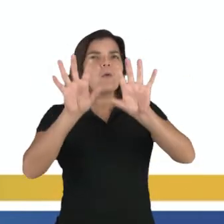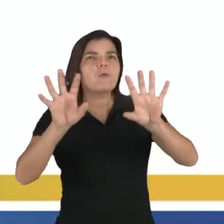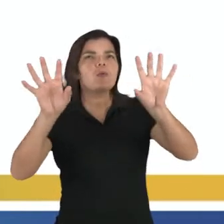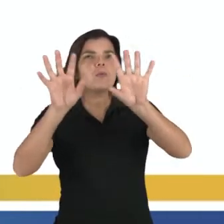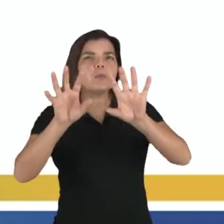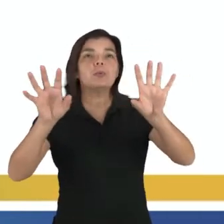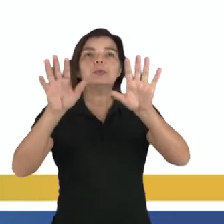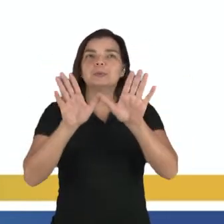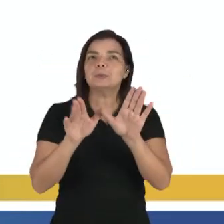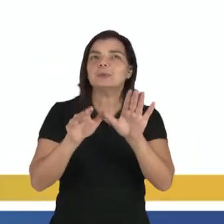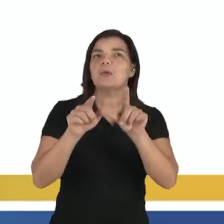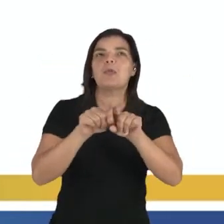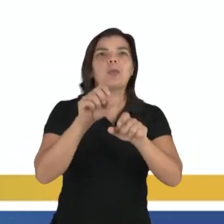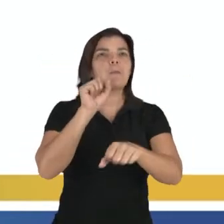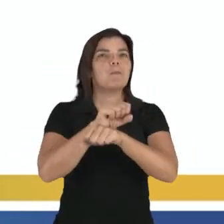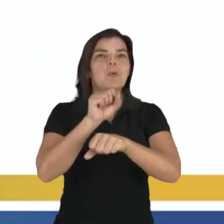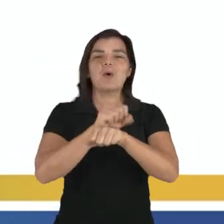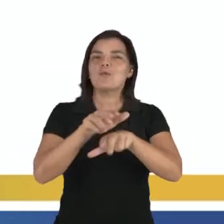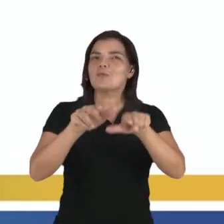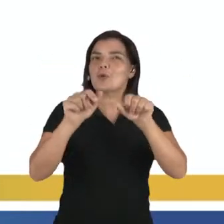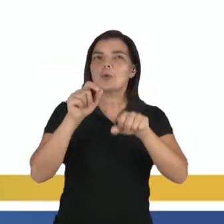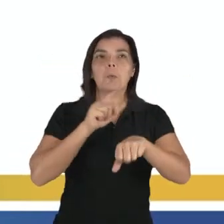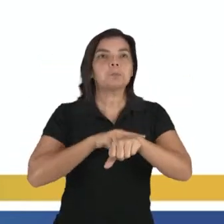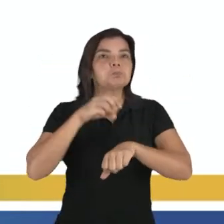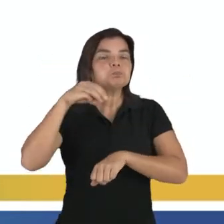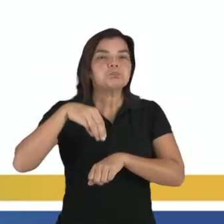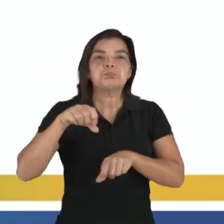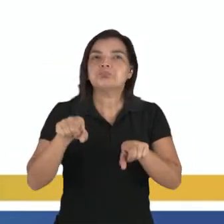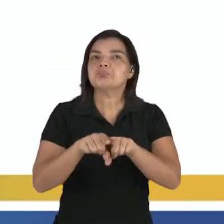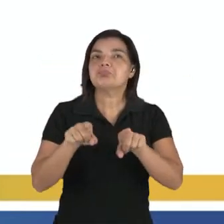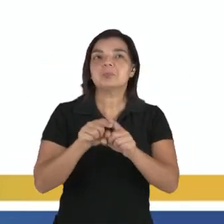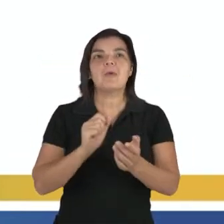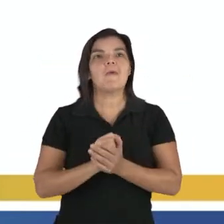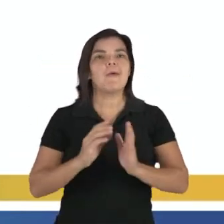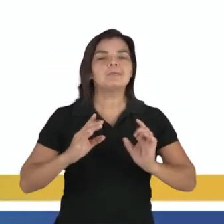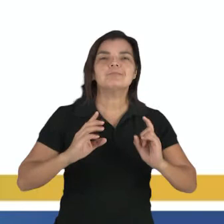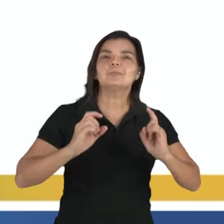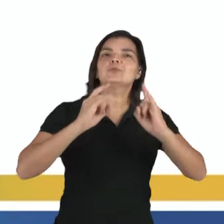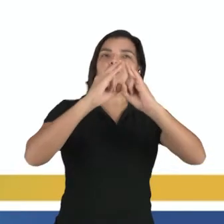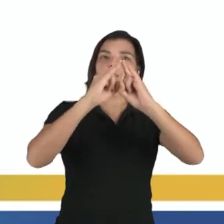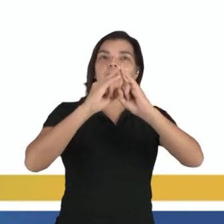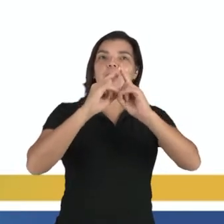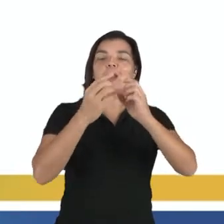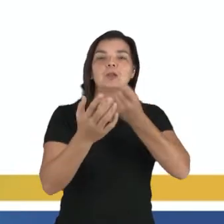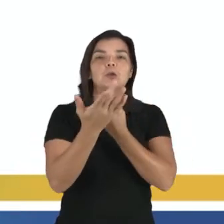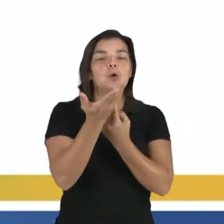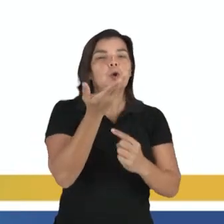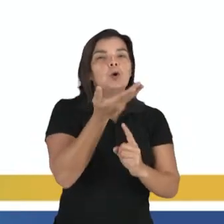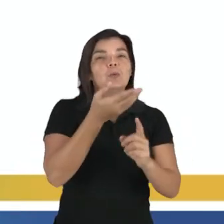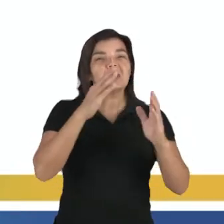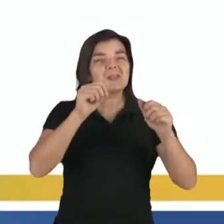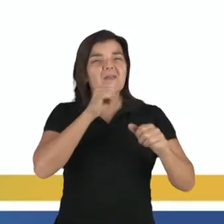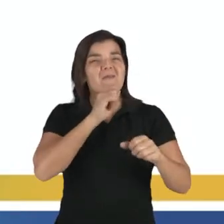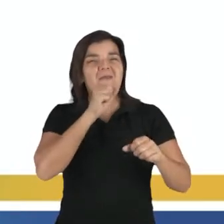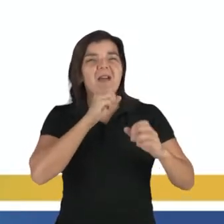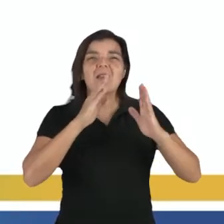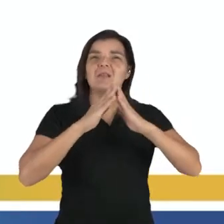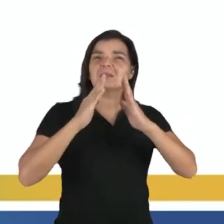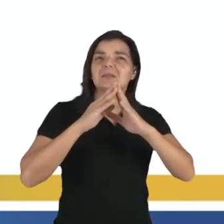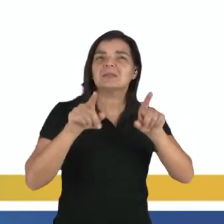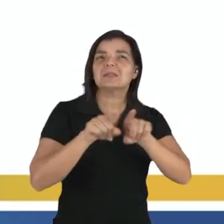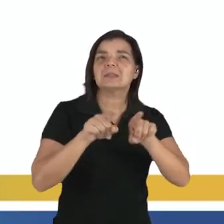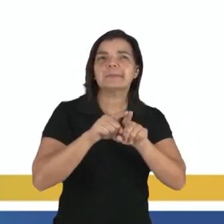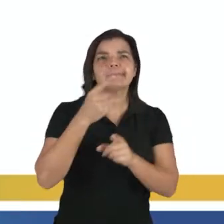e asas, não param nunca nem um segundo, e fica a torre sobre as velhas casas,